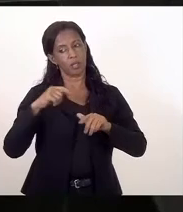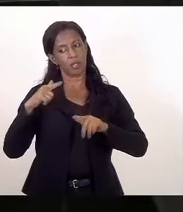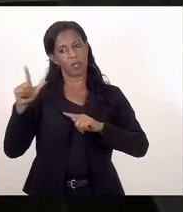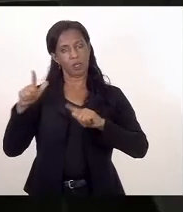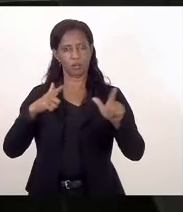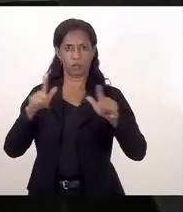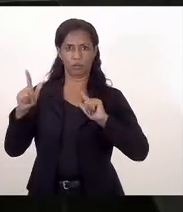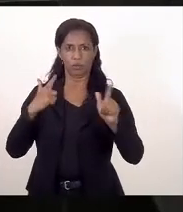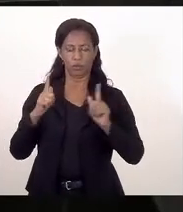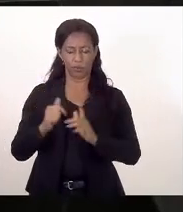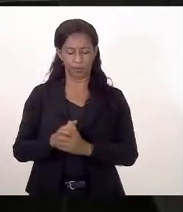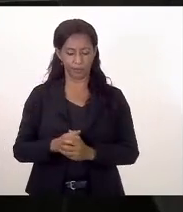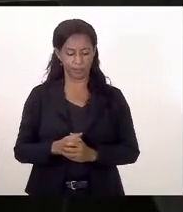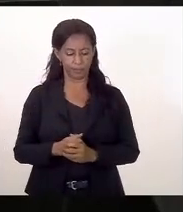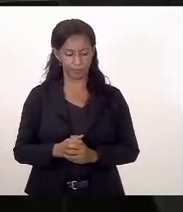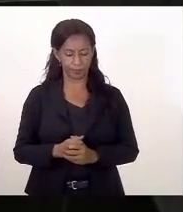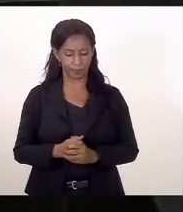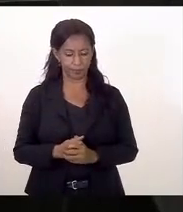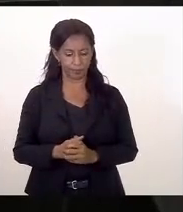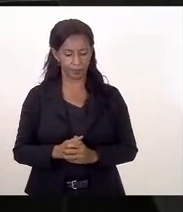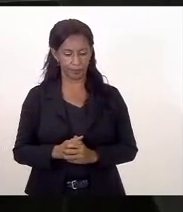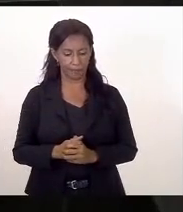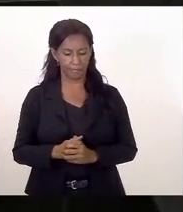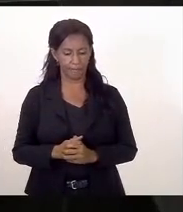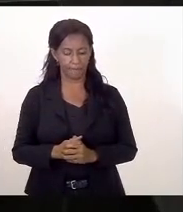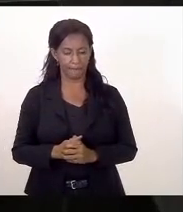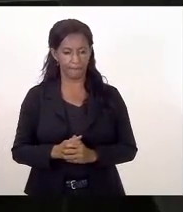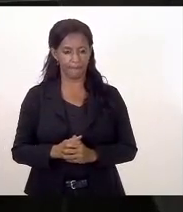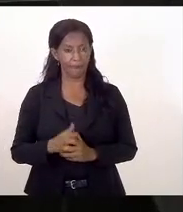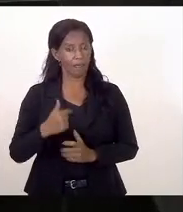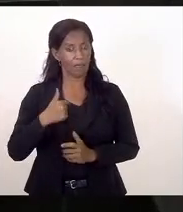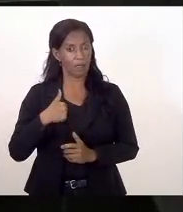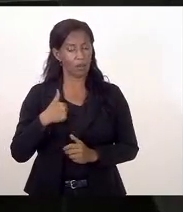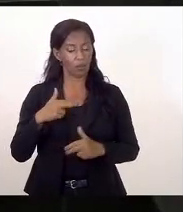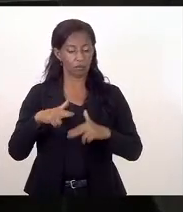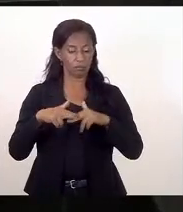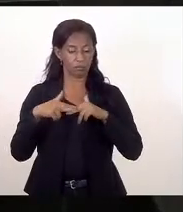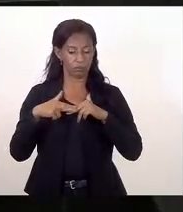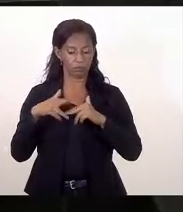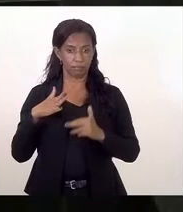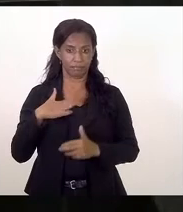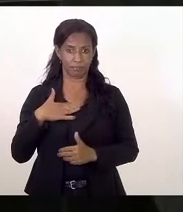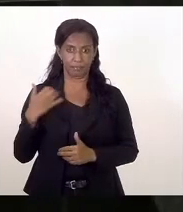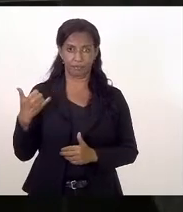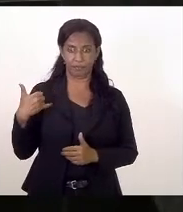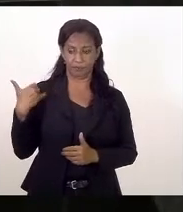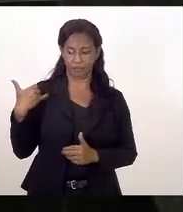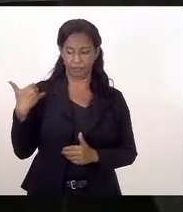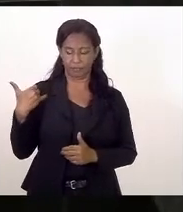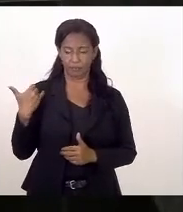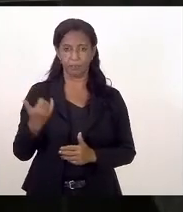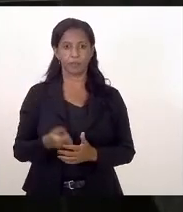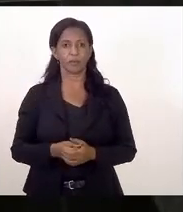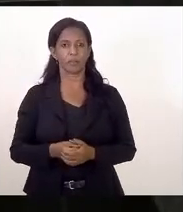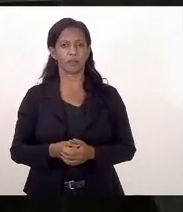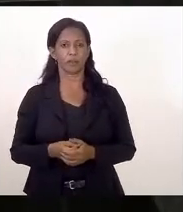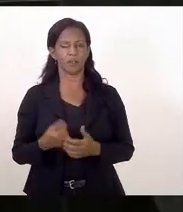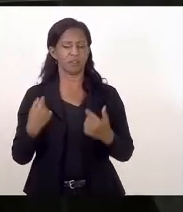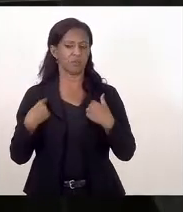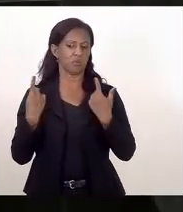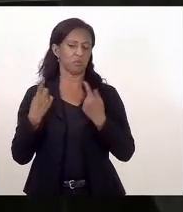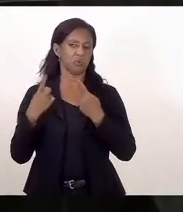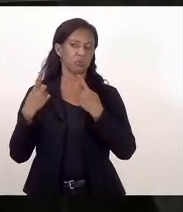Eu, função da minha idade, e sou contra qualquer